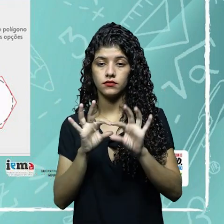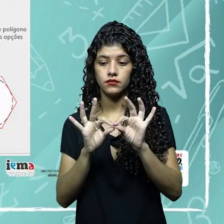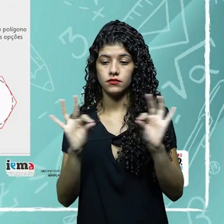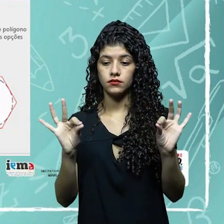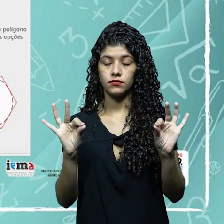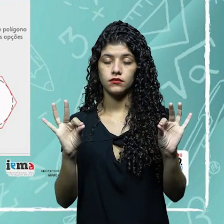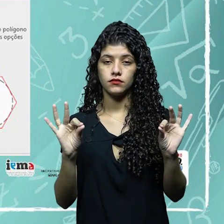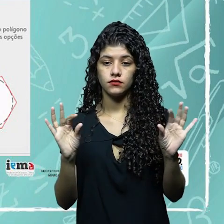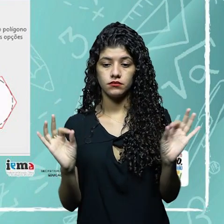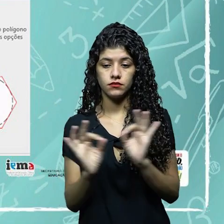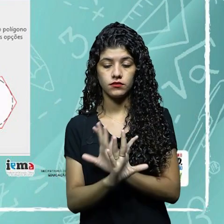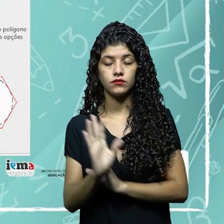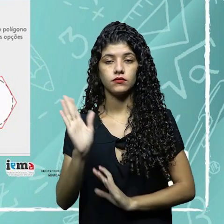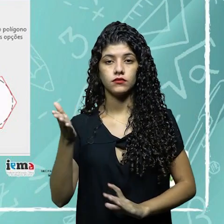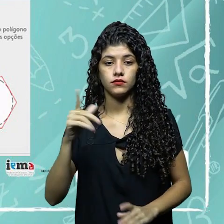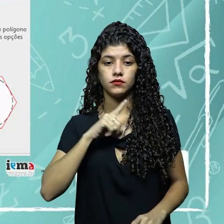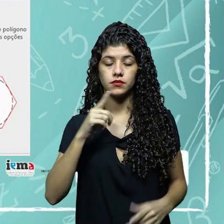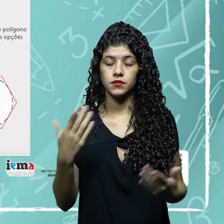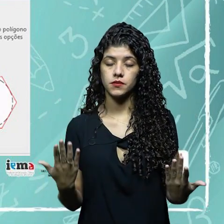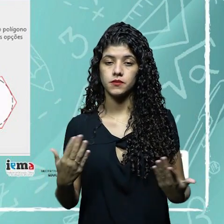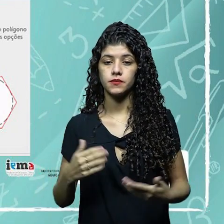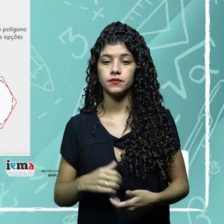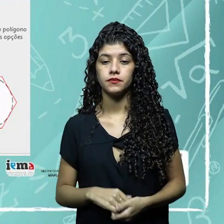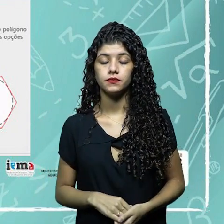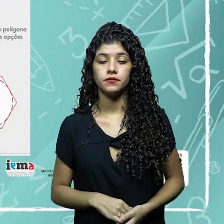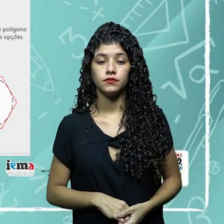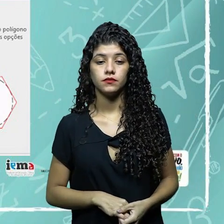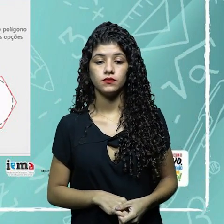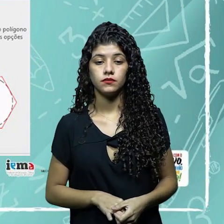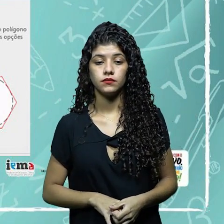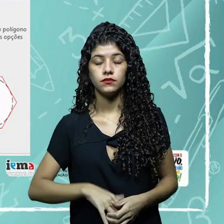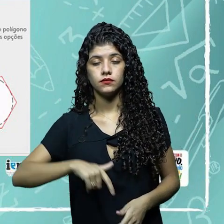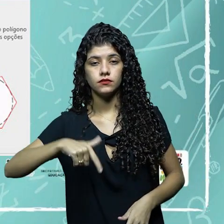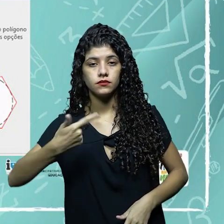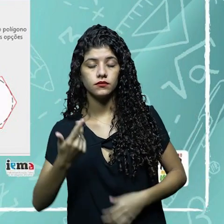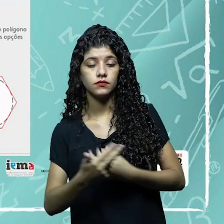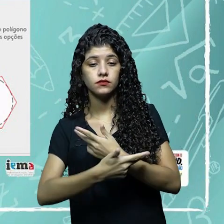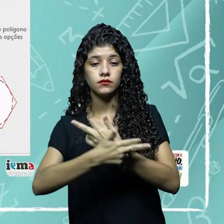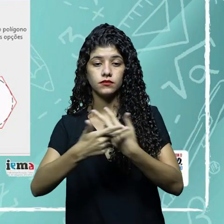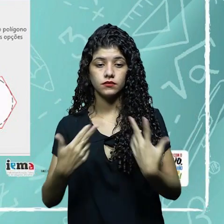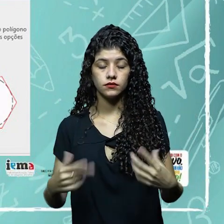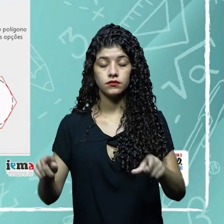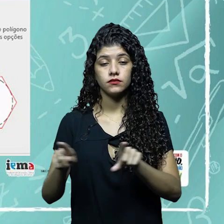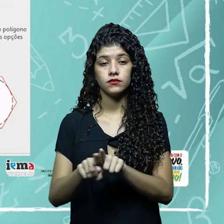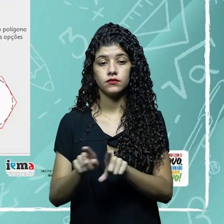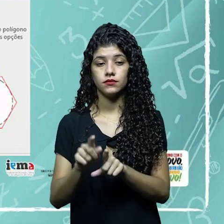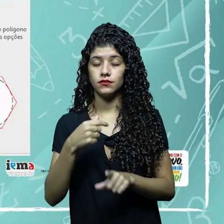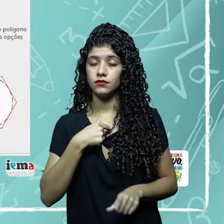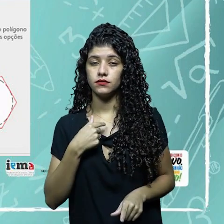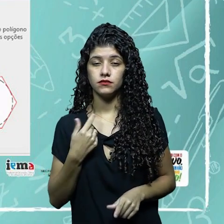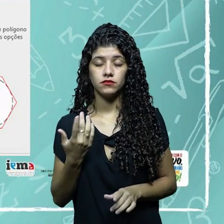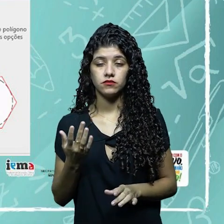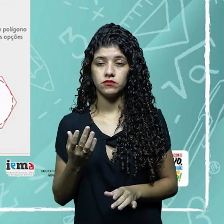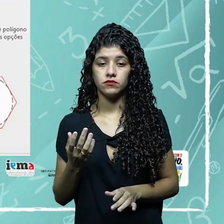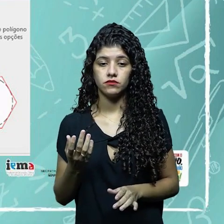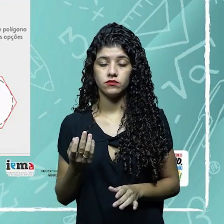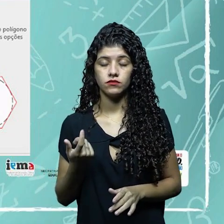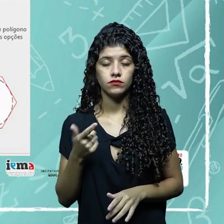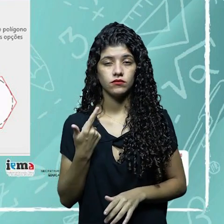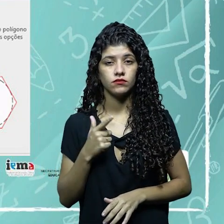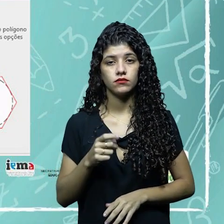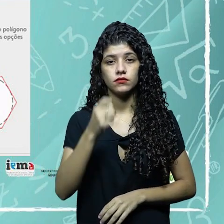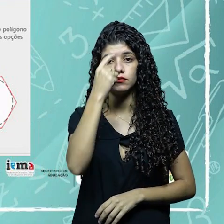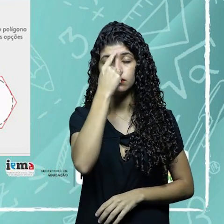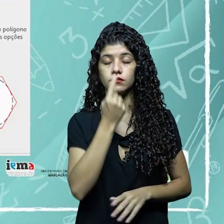ele pronto, tá? Então, o retângulo aqui também, ele tem outras opções, é porque eu não trouxe